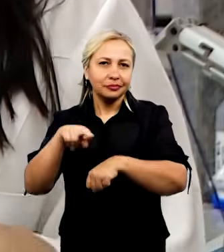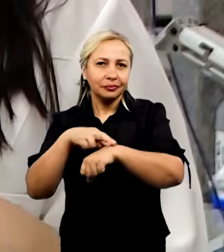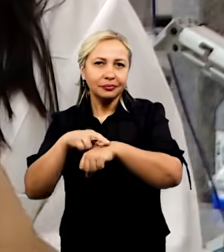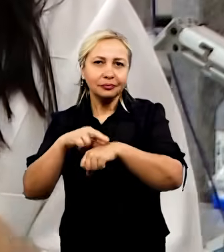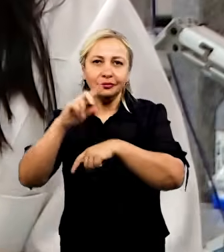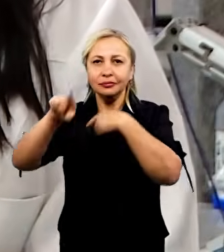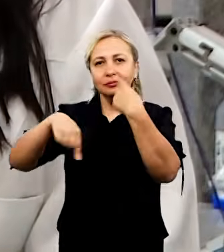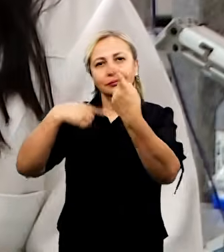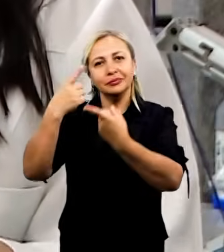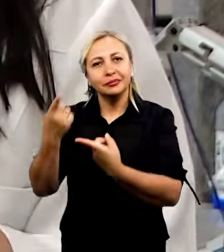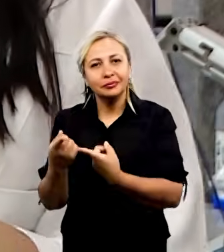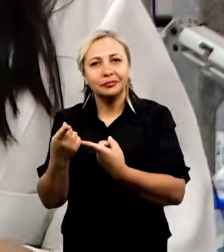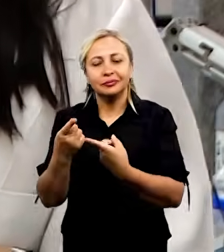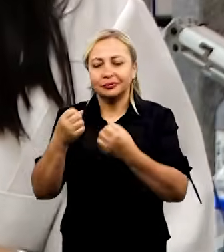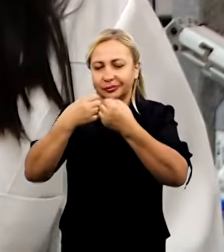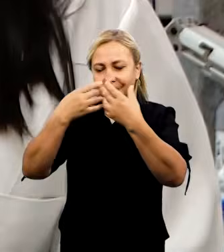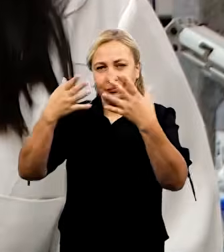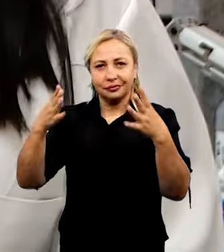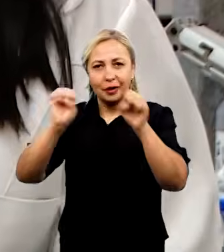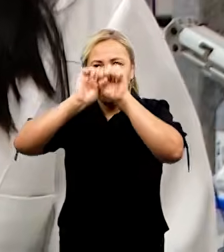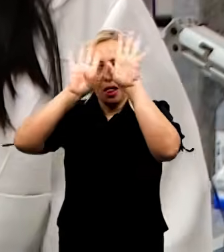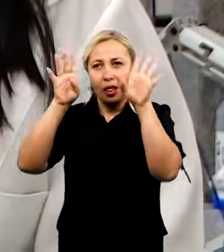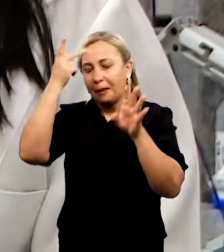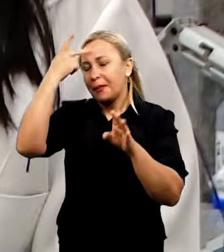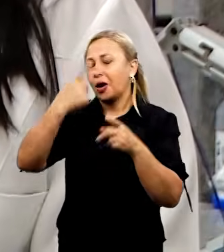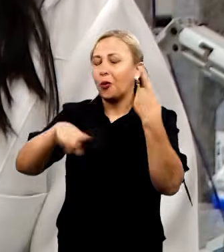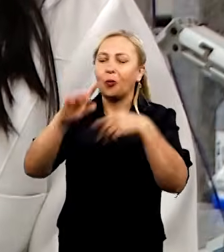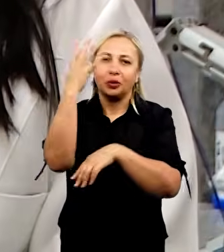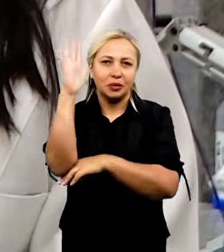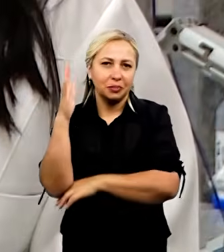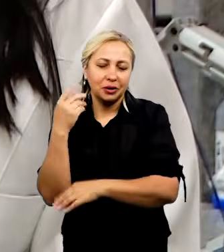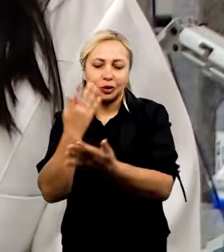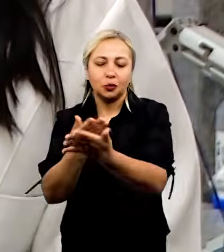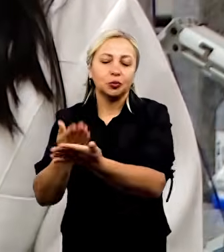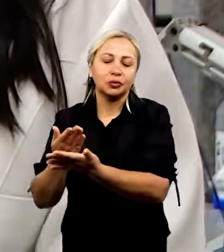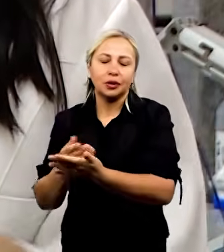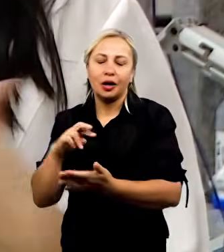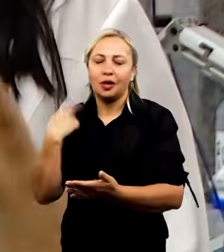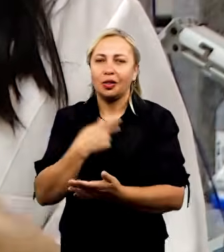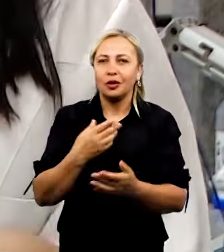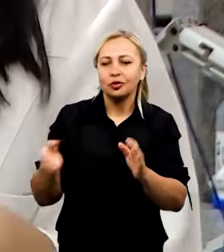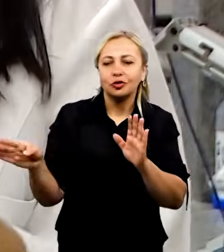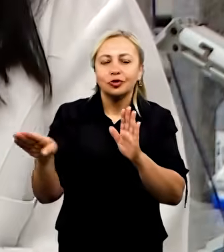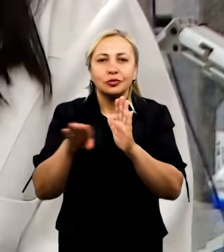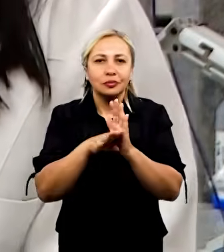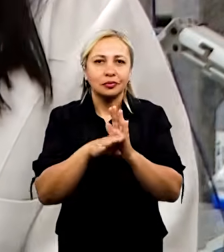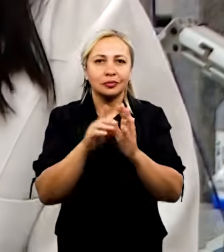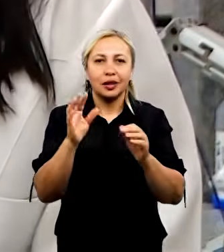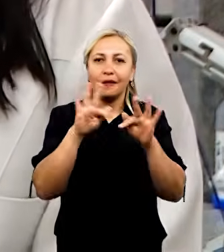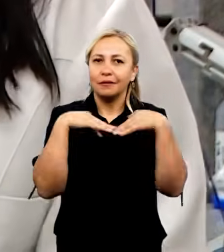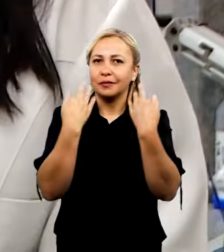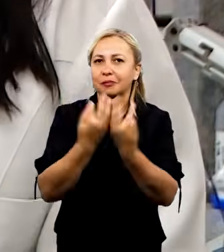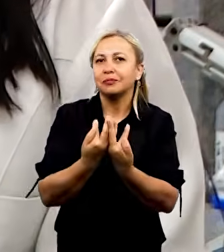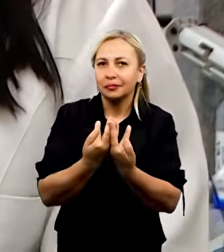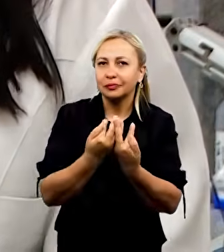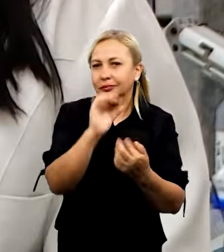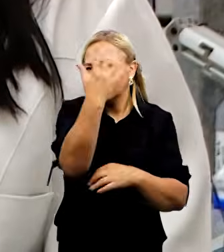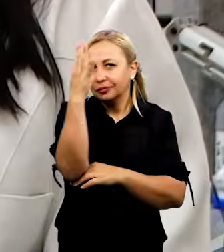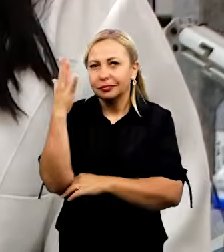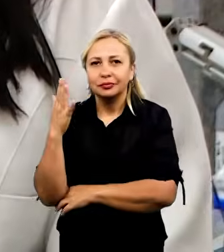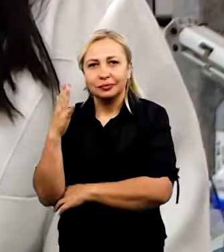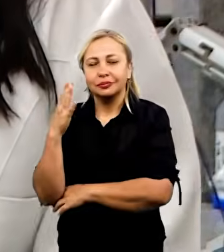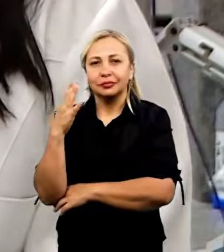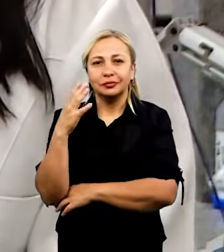e aí depois abrimos o leque para outras espécies. E aí a gente chegou nessa família botânica, que é a